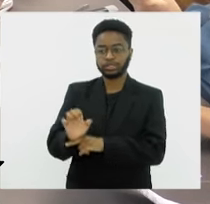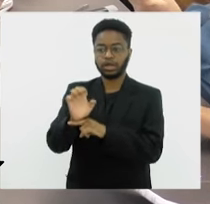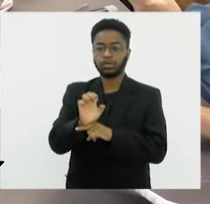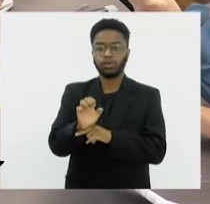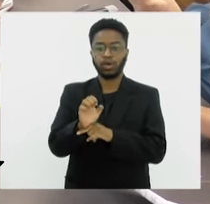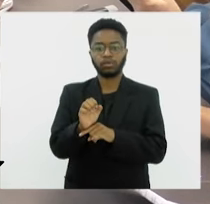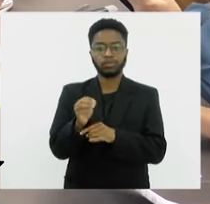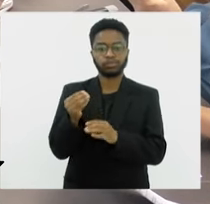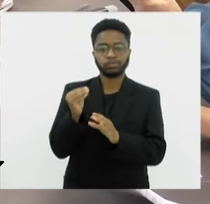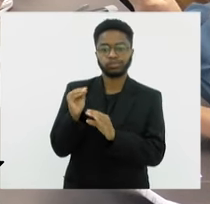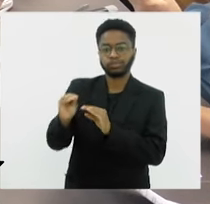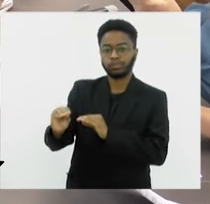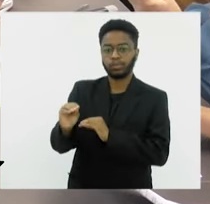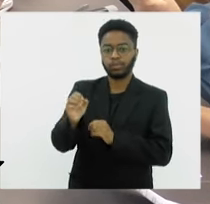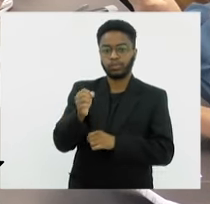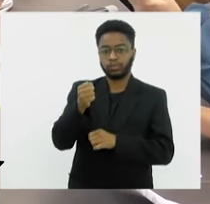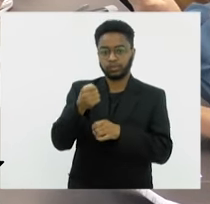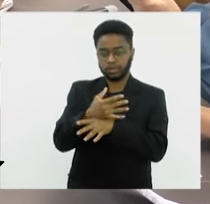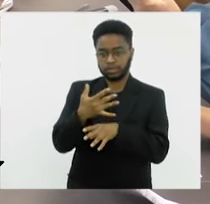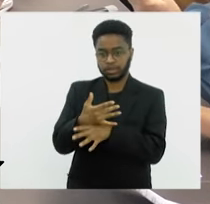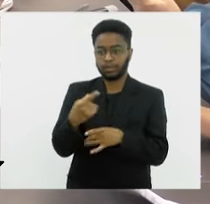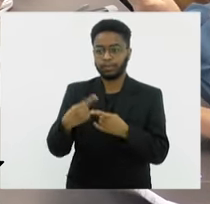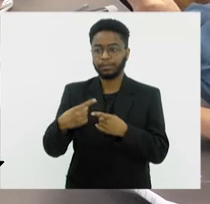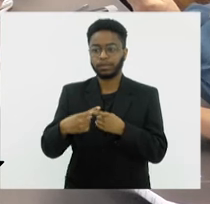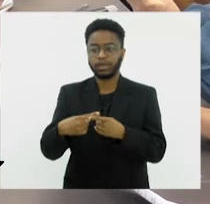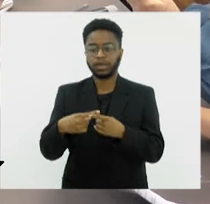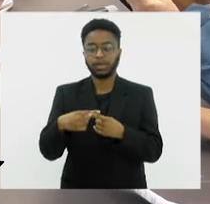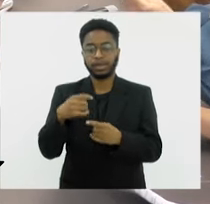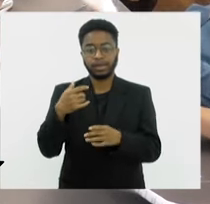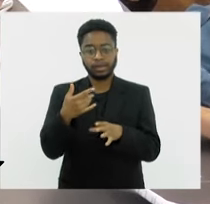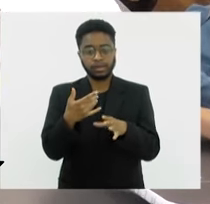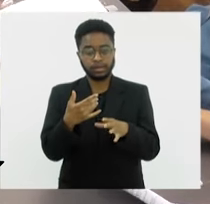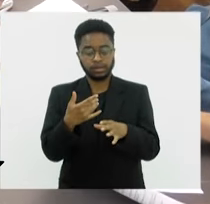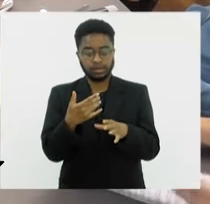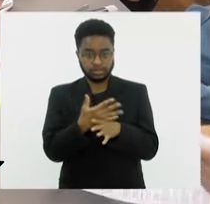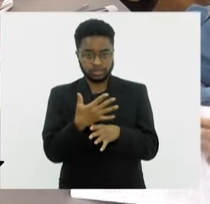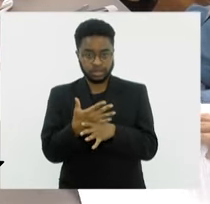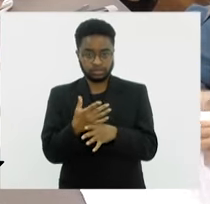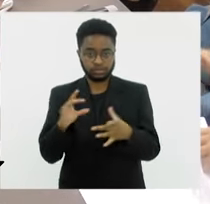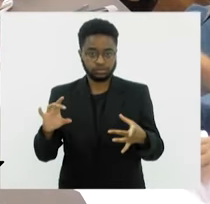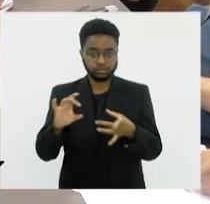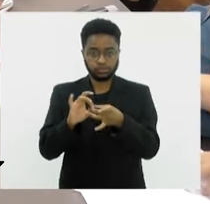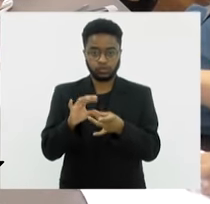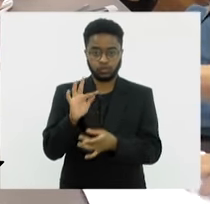fundo. Porque aporta no município oriundo do fundo.